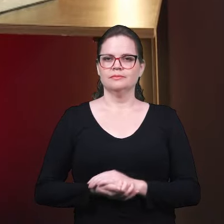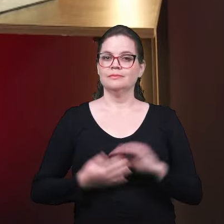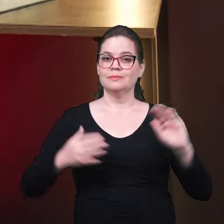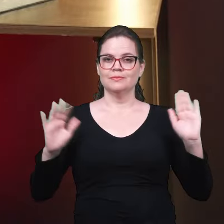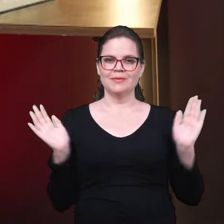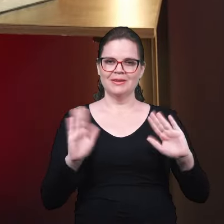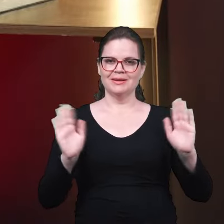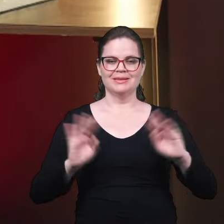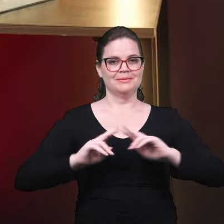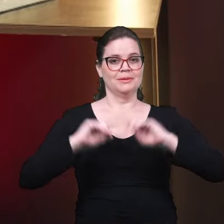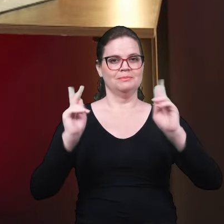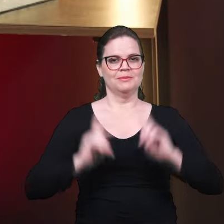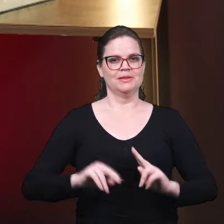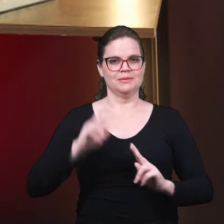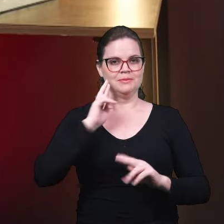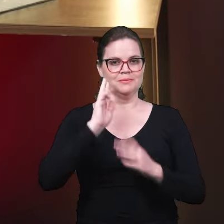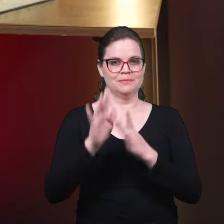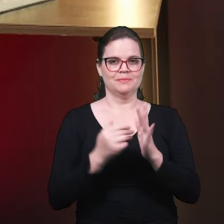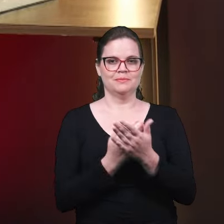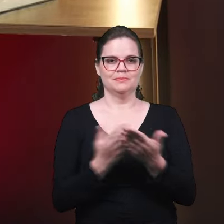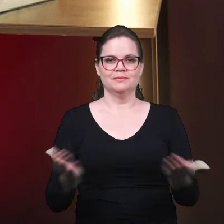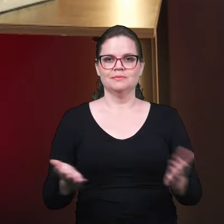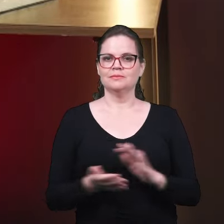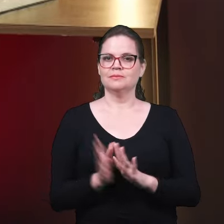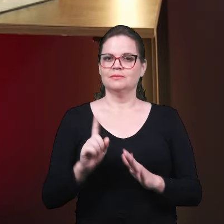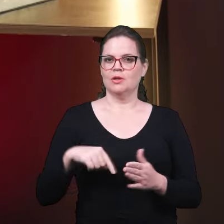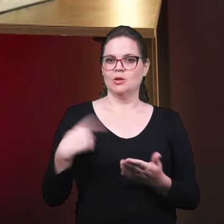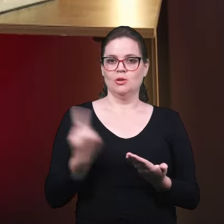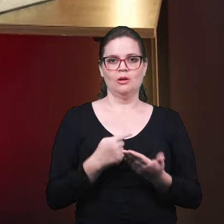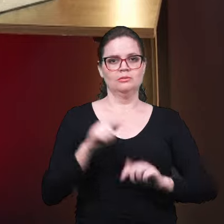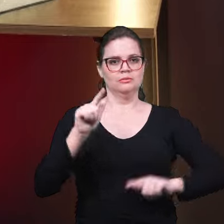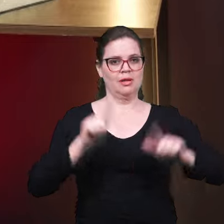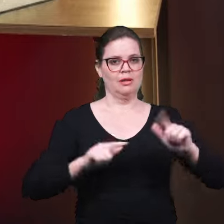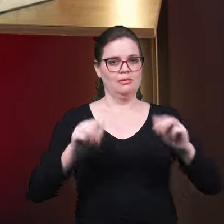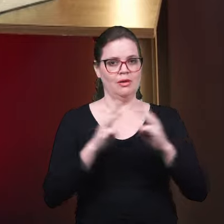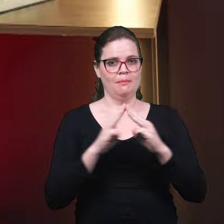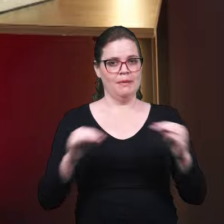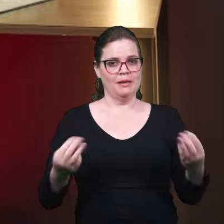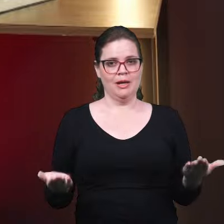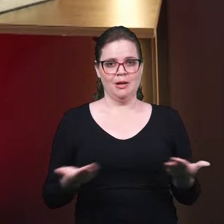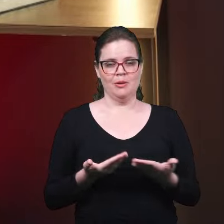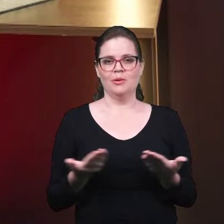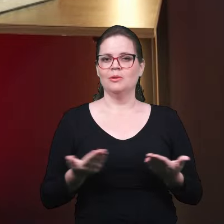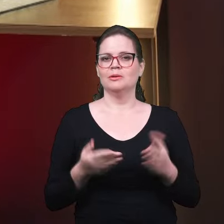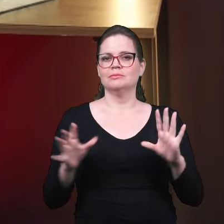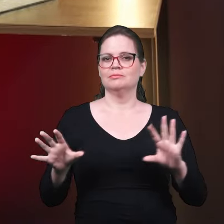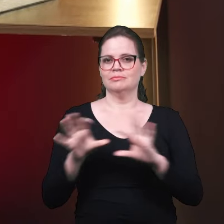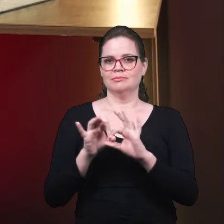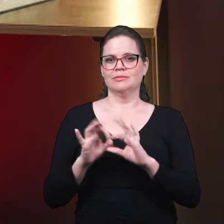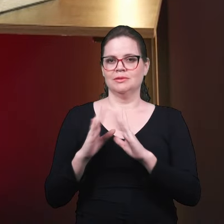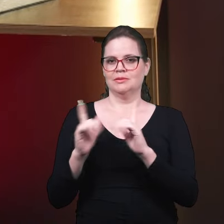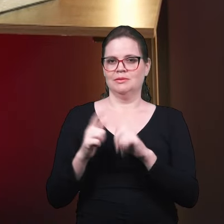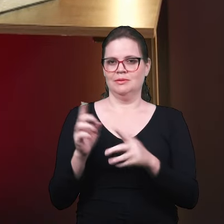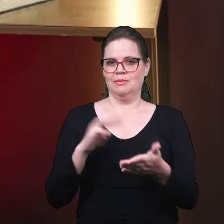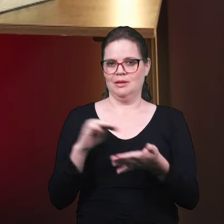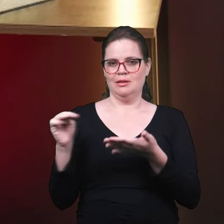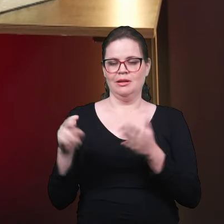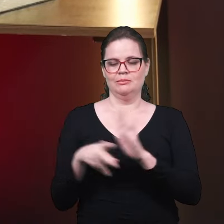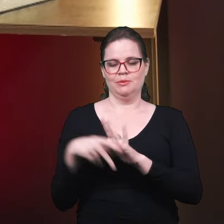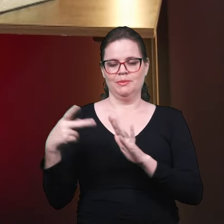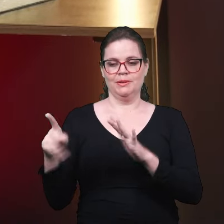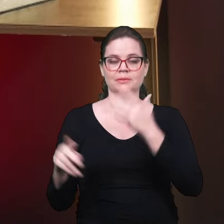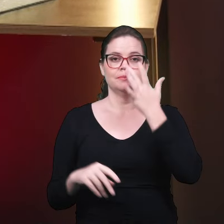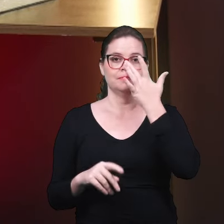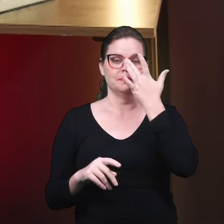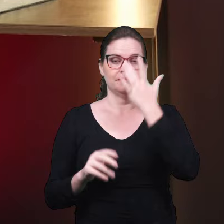Olá, a paz do Senhor Jesus. Nós estamos aqui na TV Manaim, vinculada à Igreja Cristã Maranata,